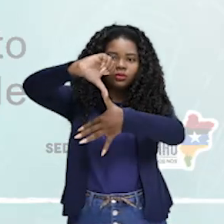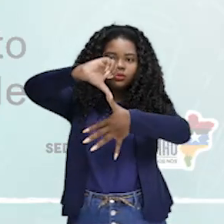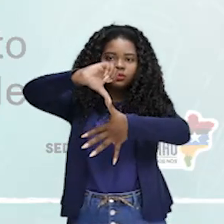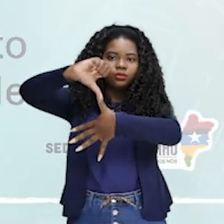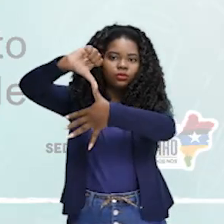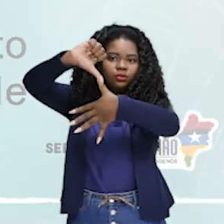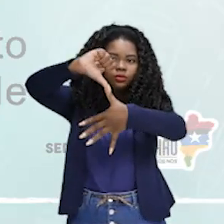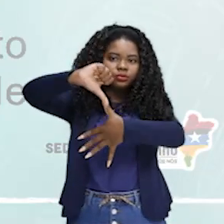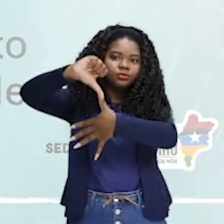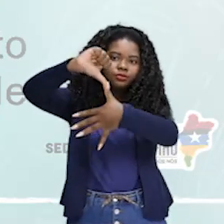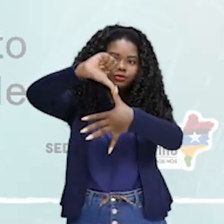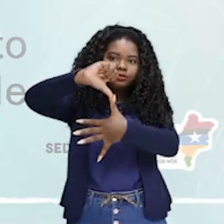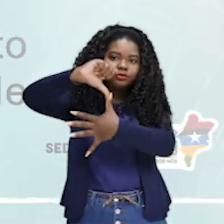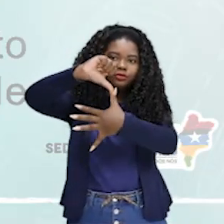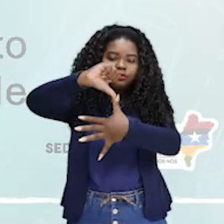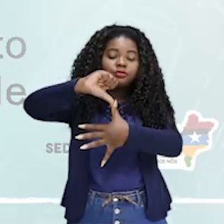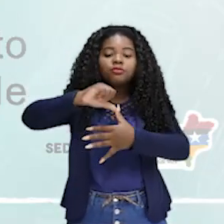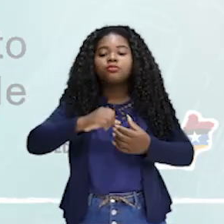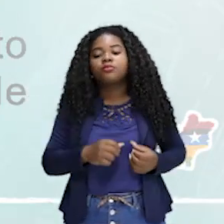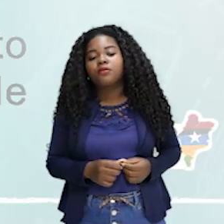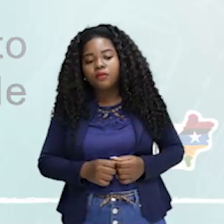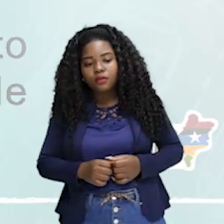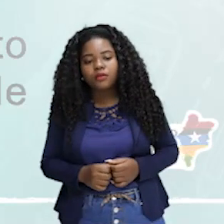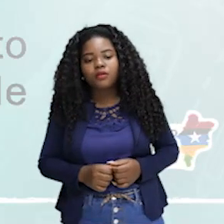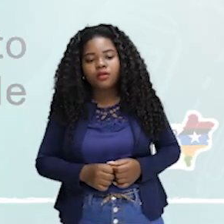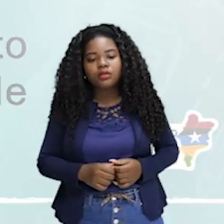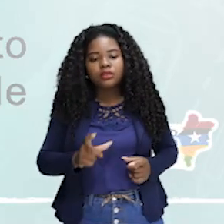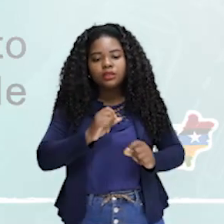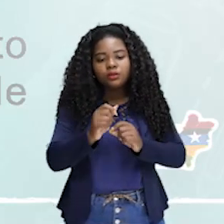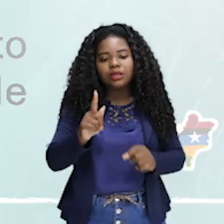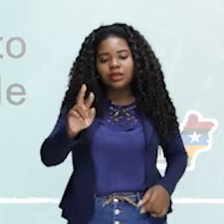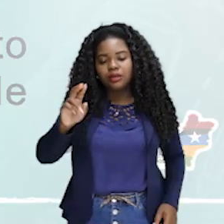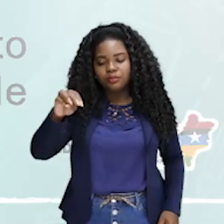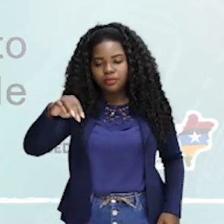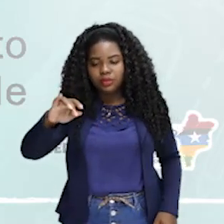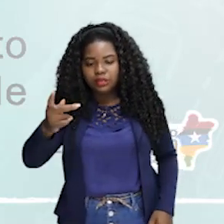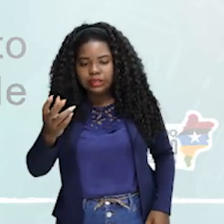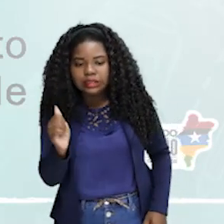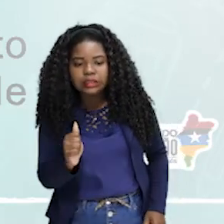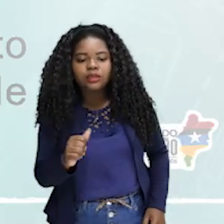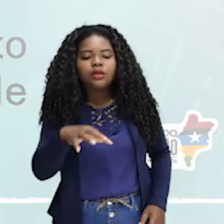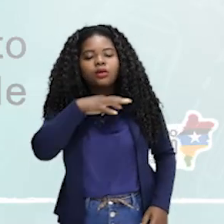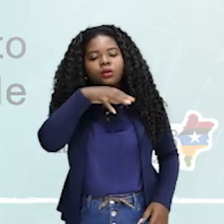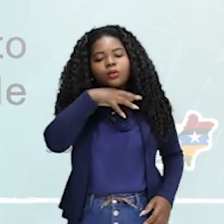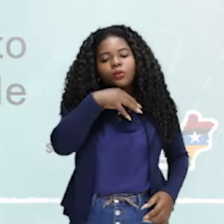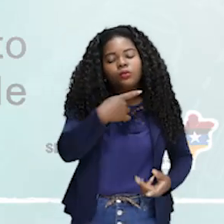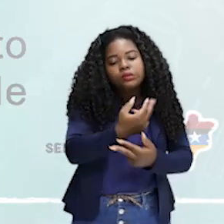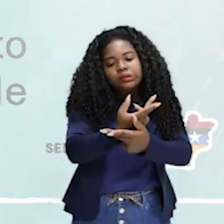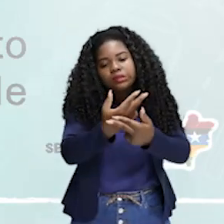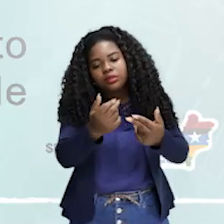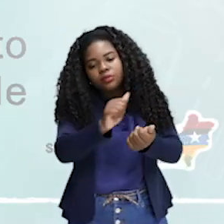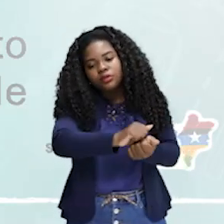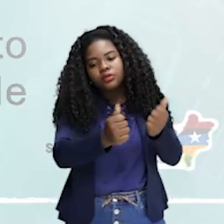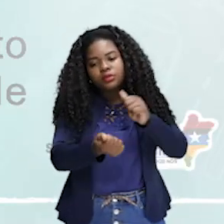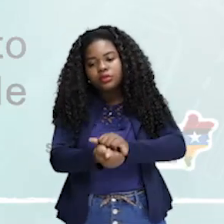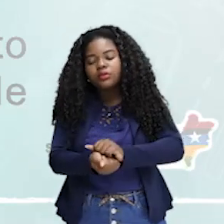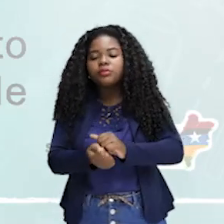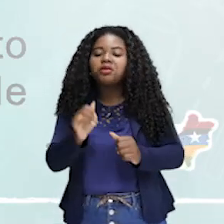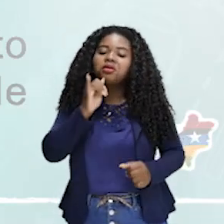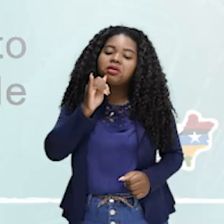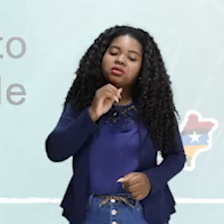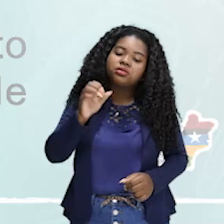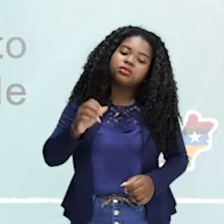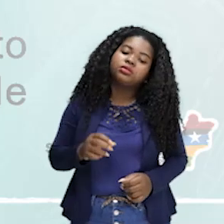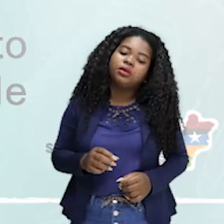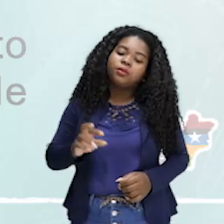de relevo, de planícies, né? Ambiente com predomínio de gramíneas, os animais são ali roedores, coiotes, raposas, e aqui no